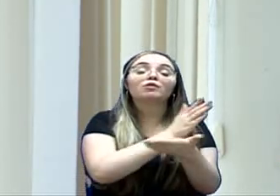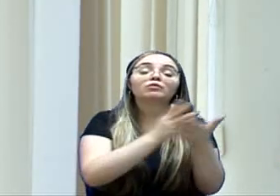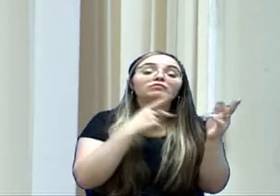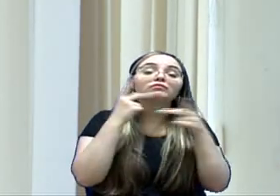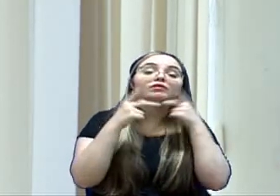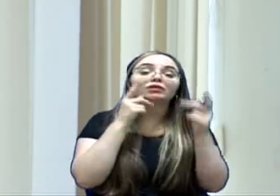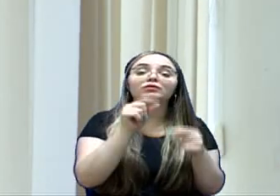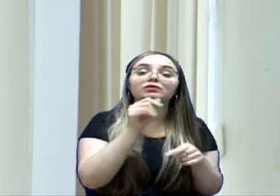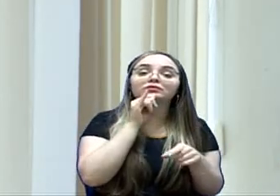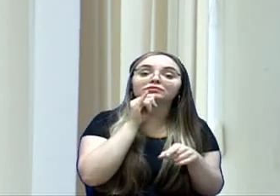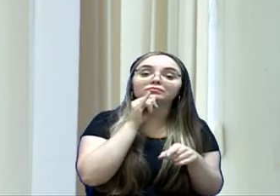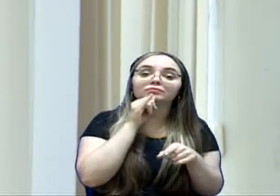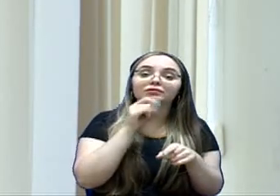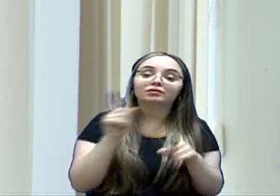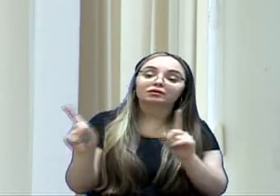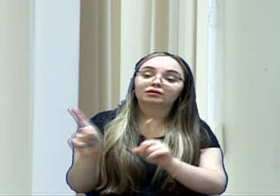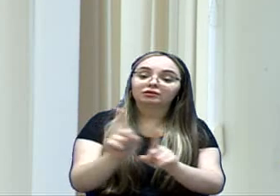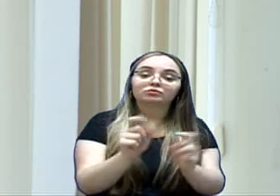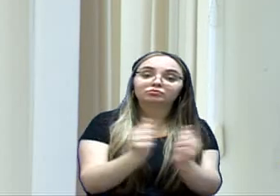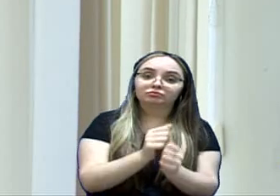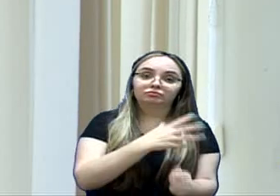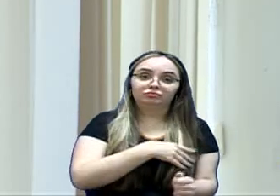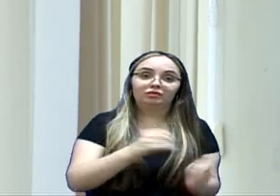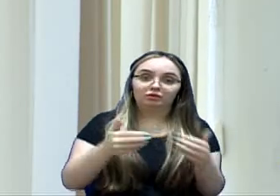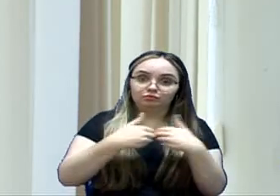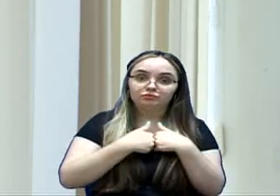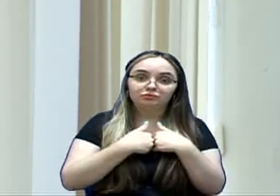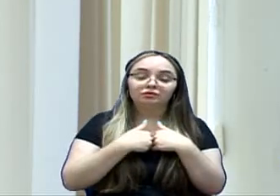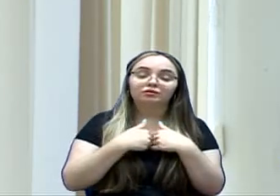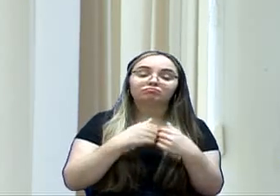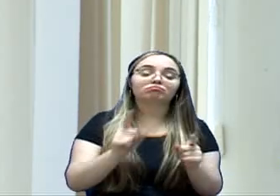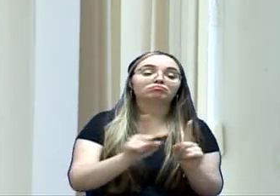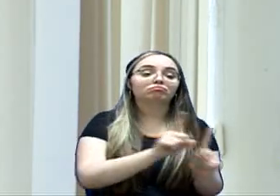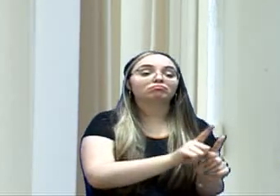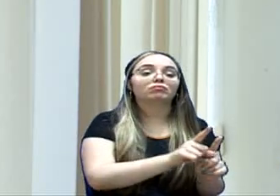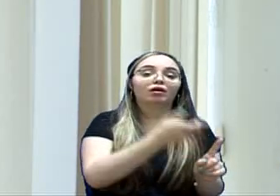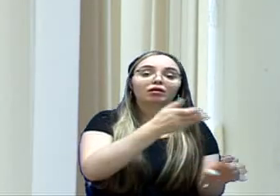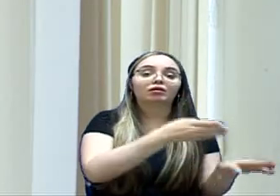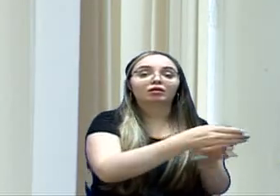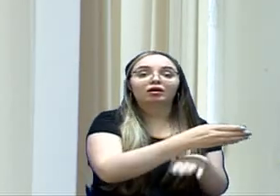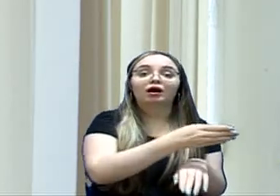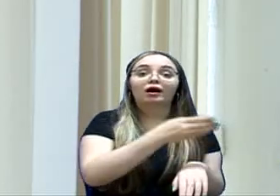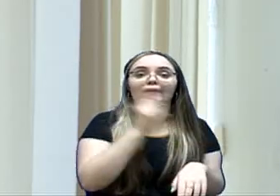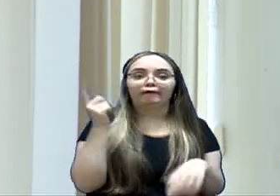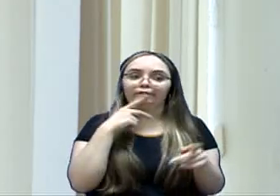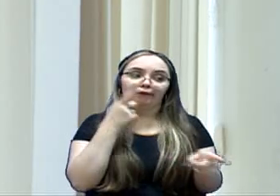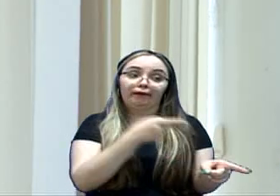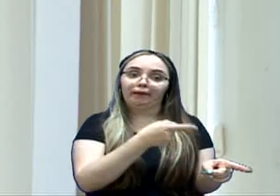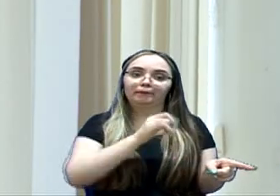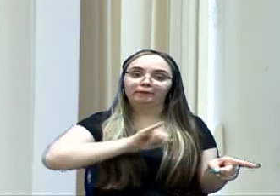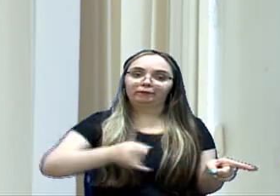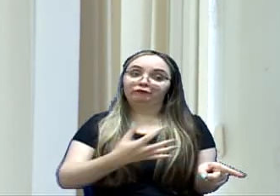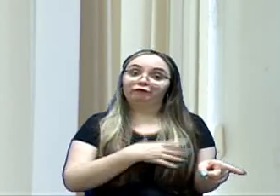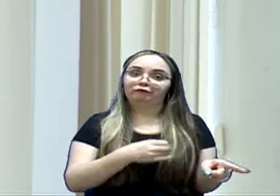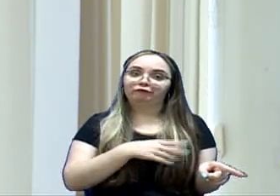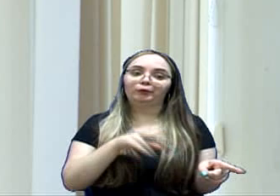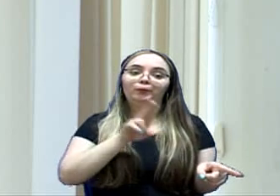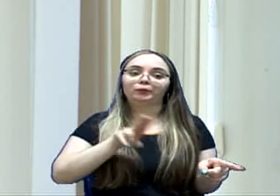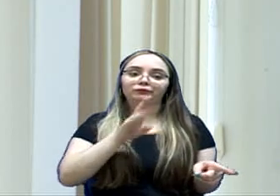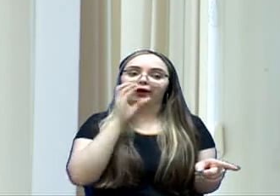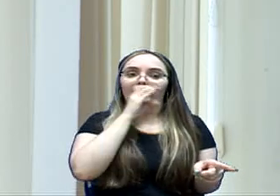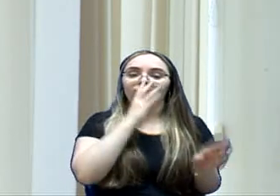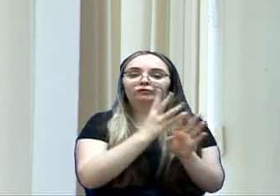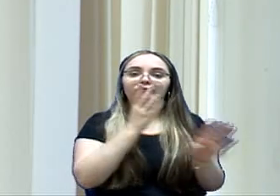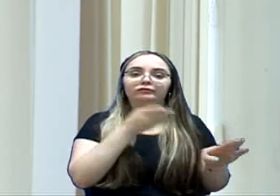presenciou isso também? É um tapa na cara de uma mãe isso aí. Pois é. No meu consultório, eu já tive a infelicidade